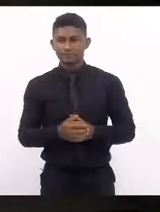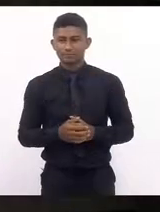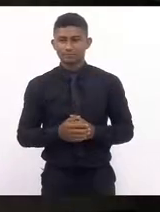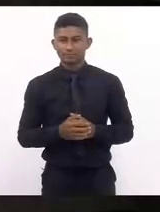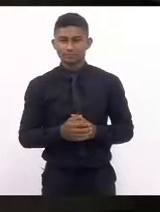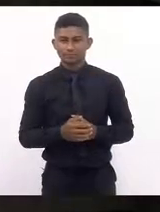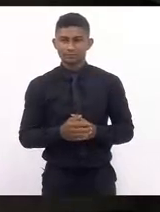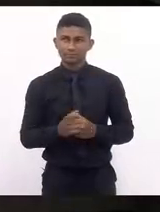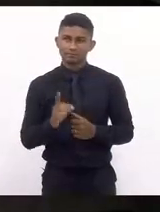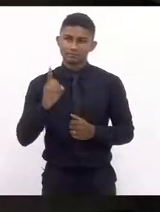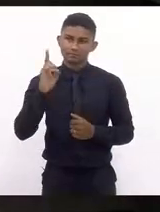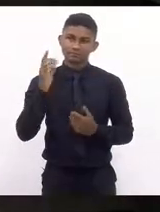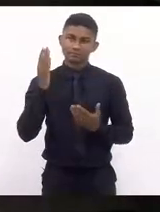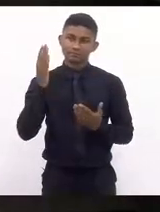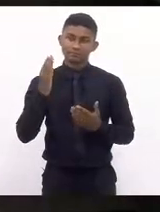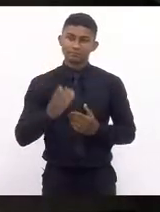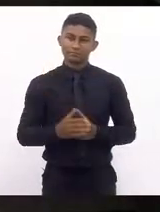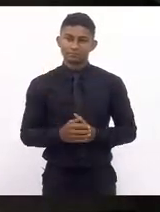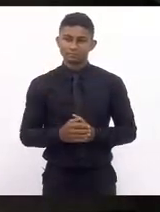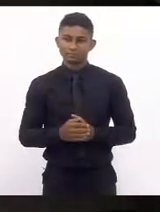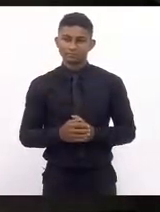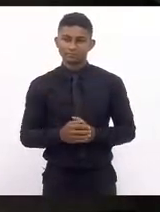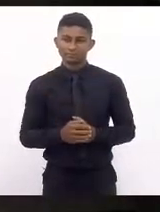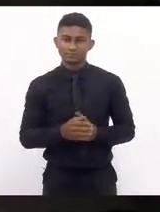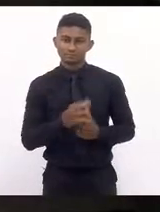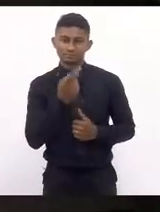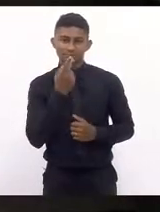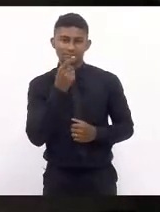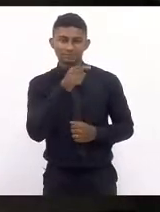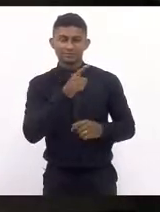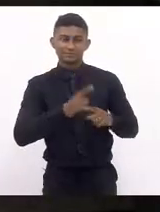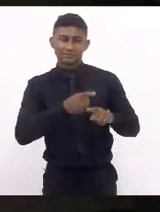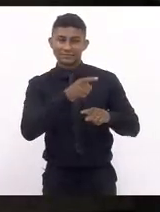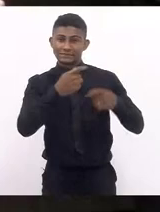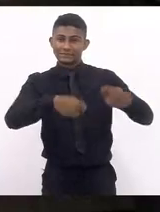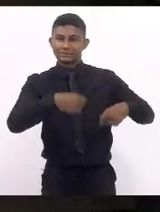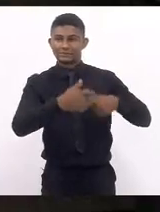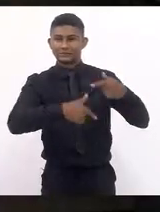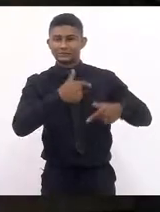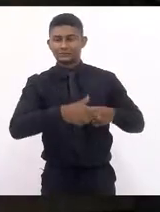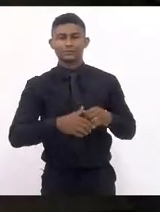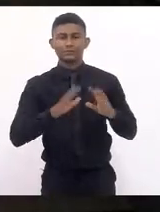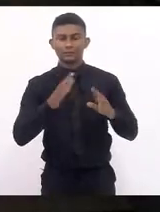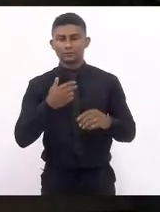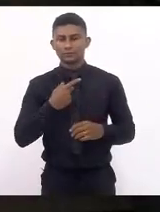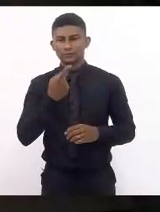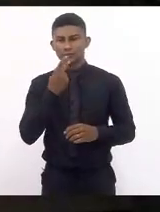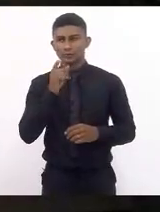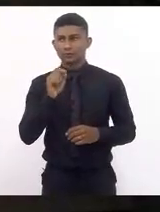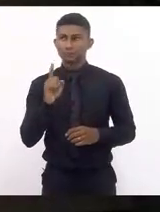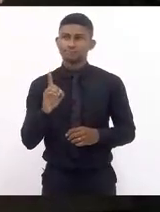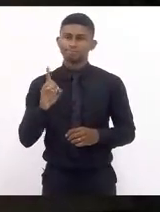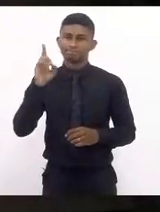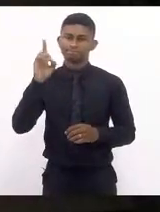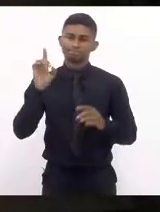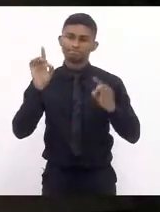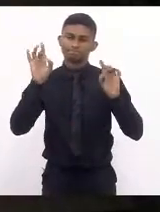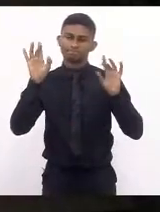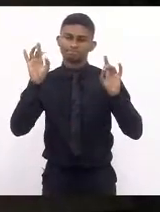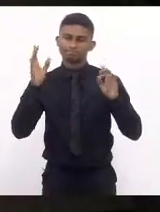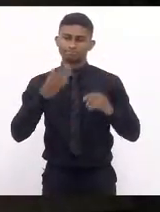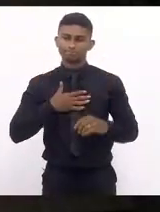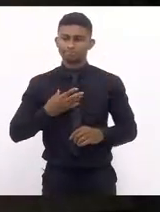agradeço a Deus né eu falei dele porque ele tem que trabalhar eu falei rapidinho mas especial a Deus que a minha vida que é o ar que eu respiro